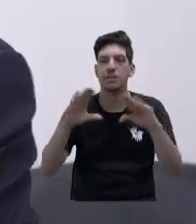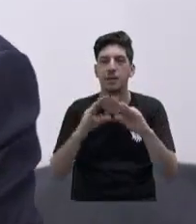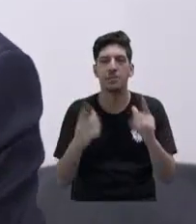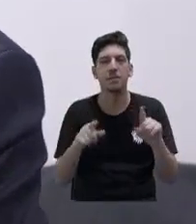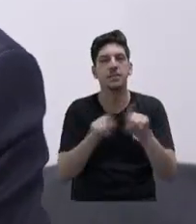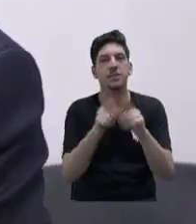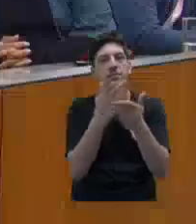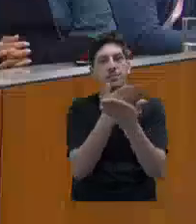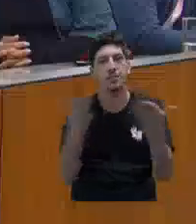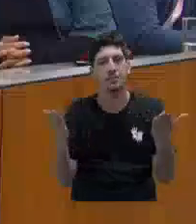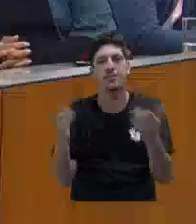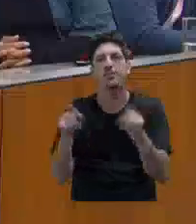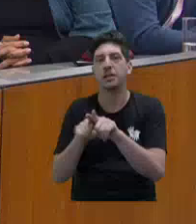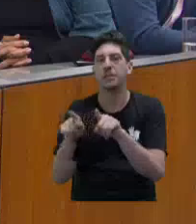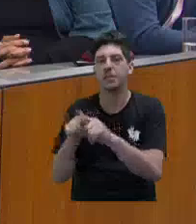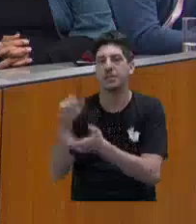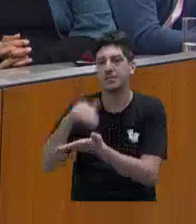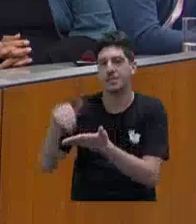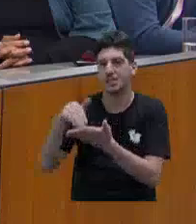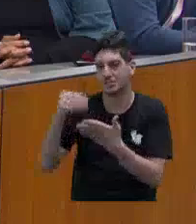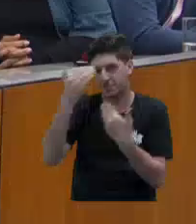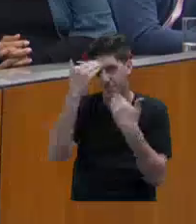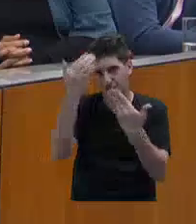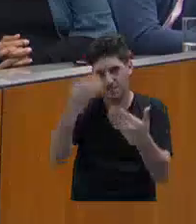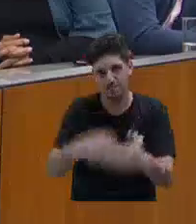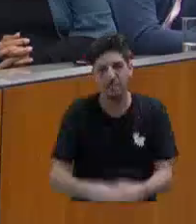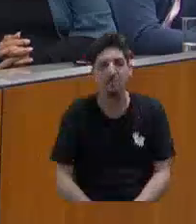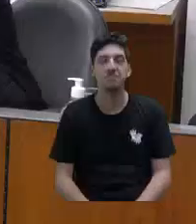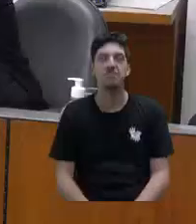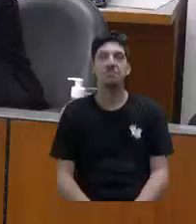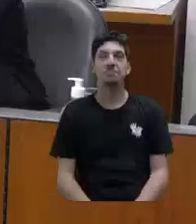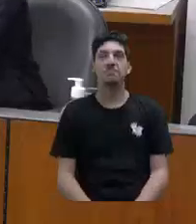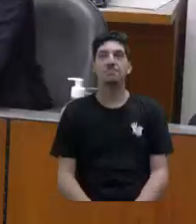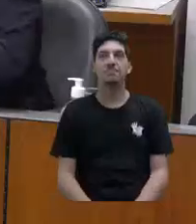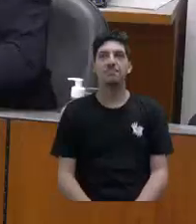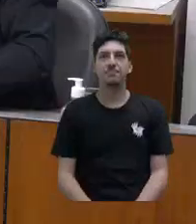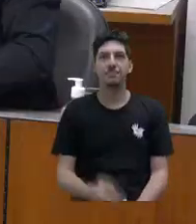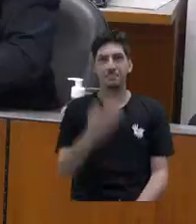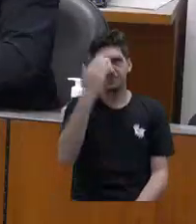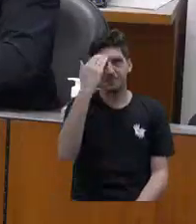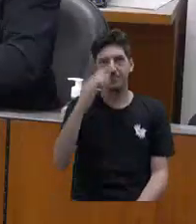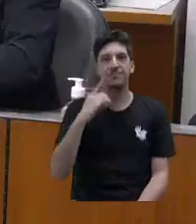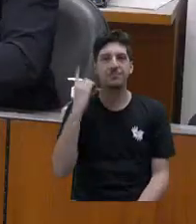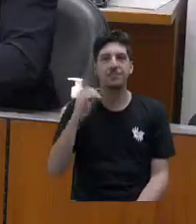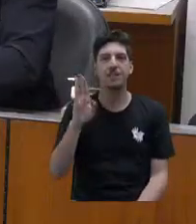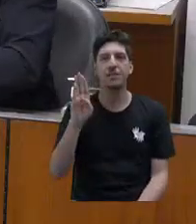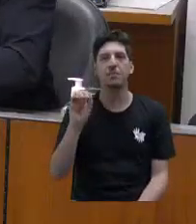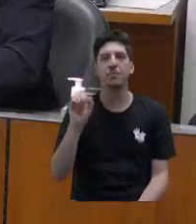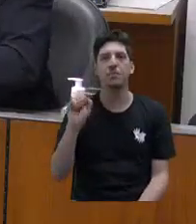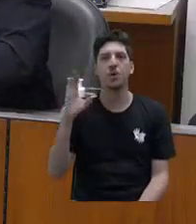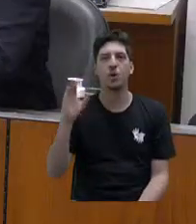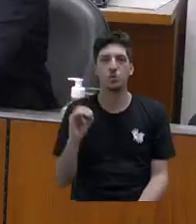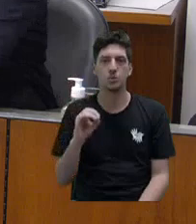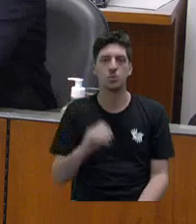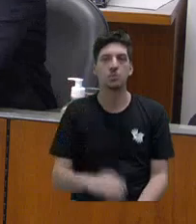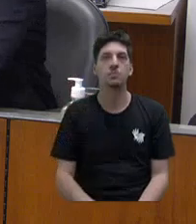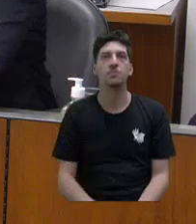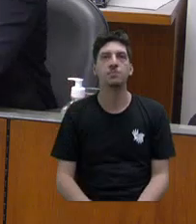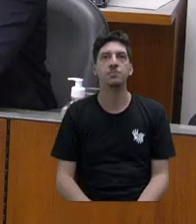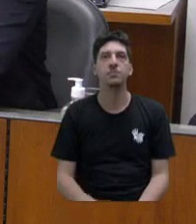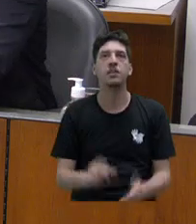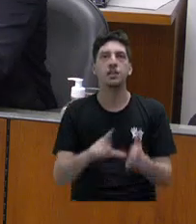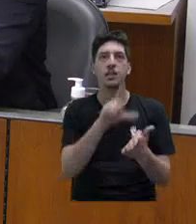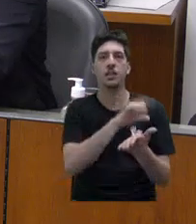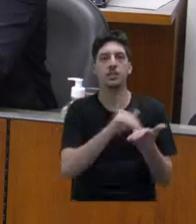senhores, como parceiro do secretário. Muito obrigado. Muito obrigado, deputado Bosco. Antes de passar a palavra